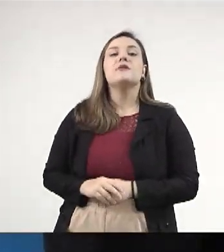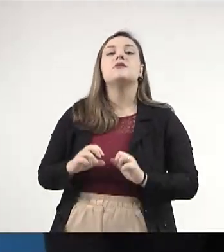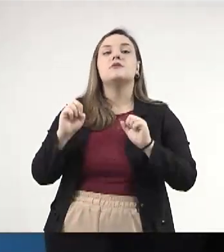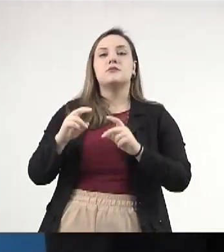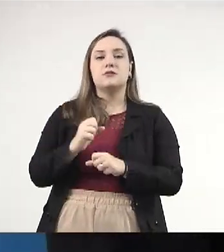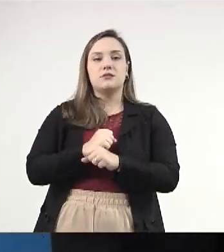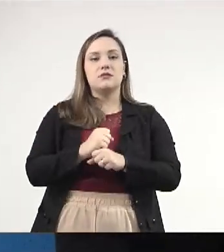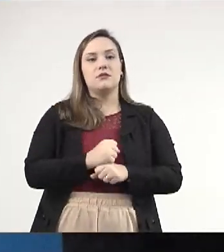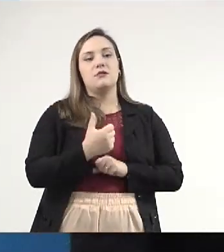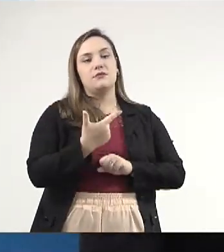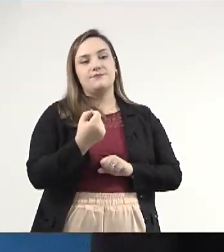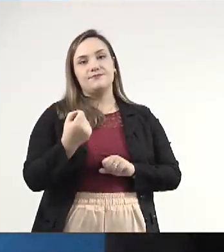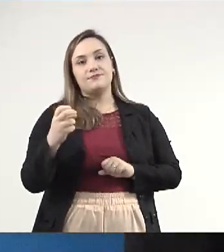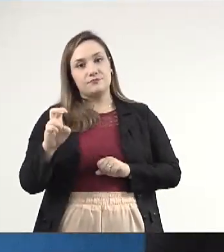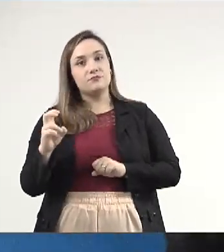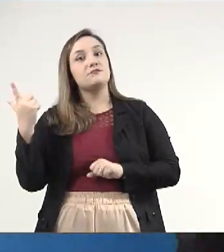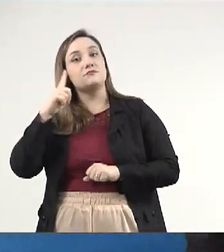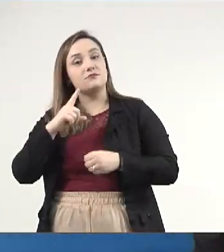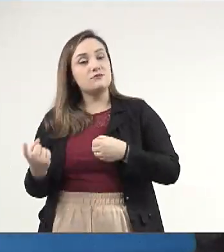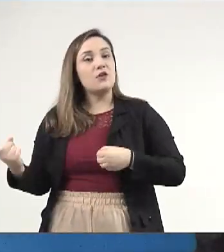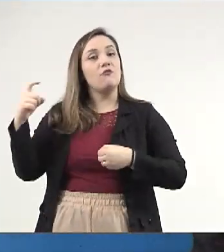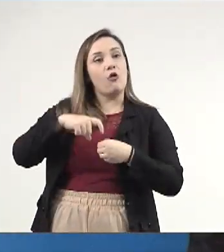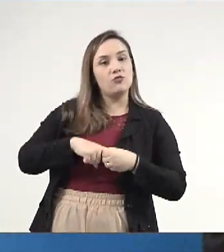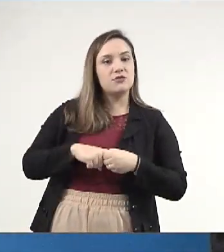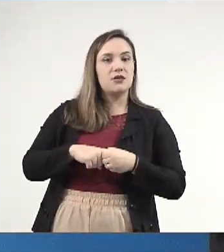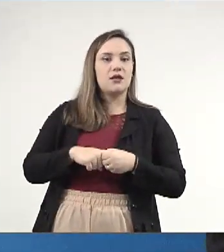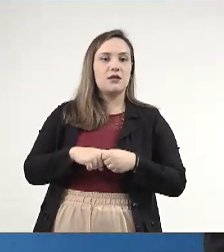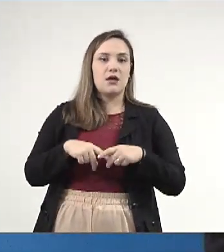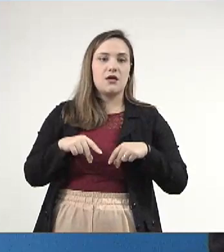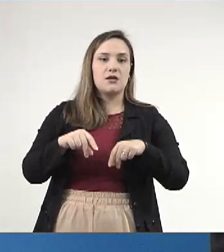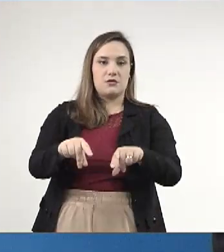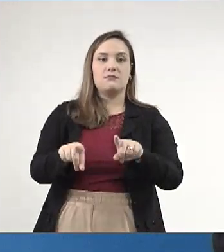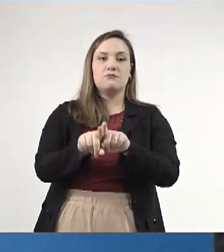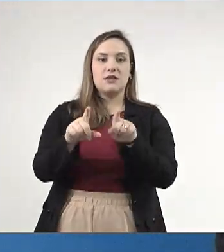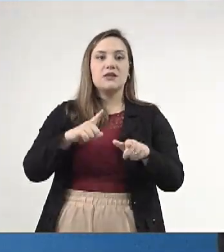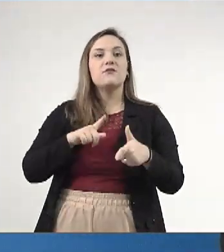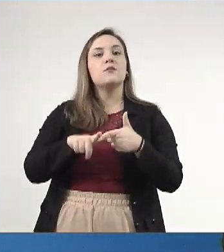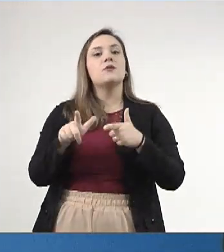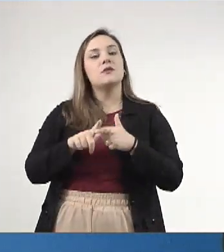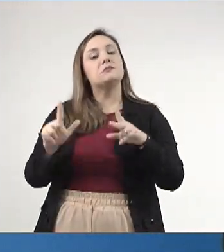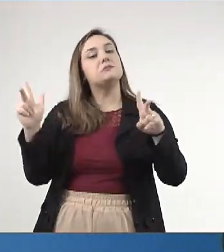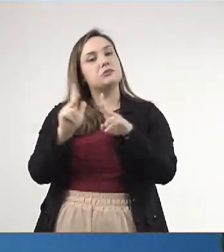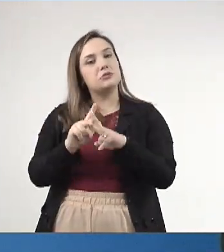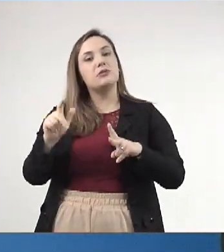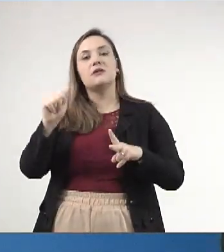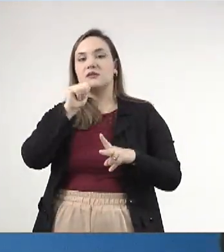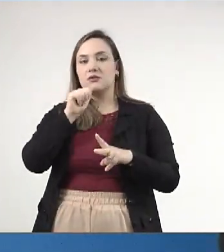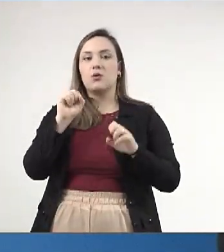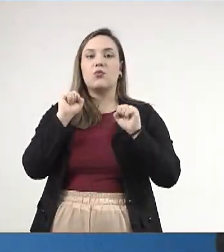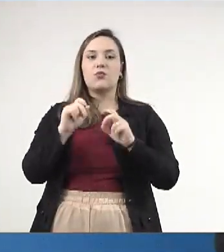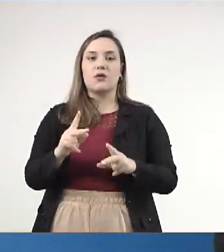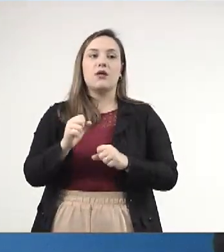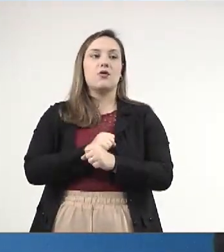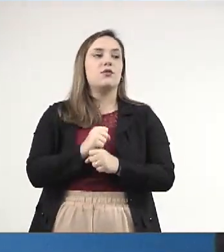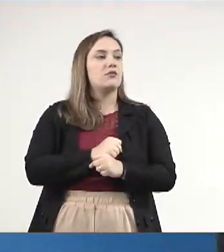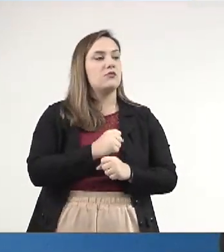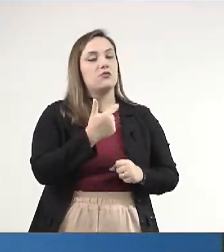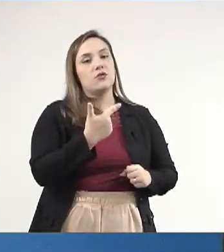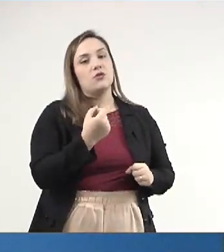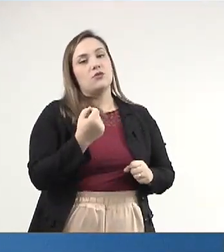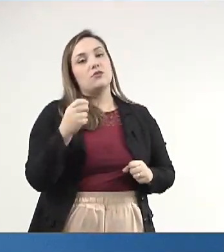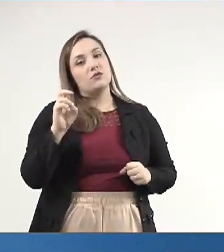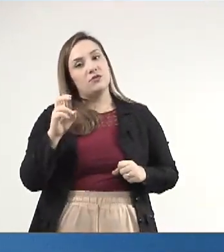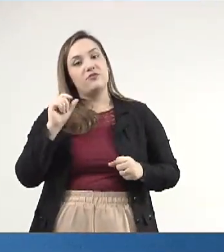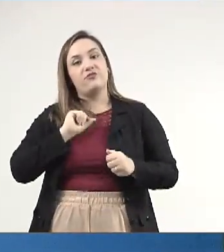indígenas retomaram para sua área. E, novamente, teve conflitos. Nesse conflito de 2005, foi feito